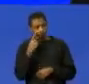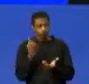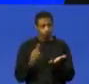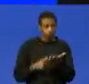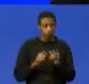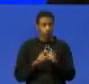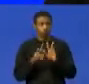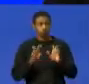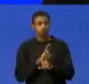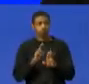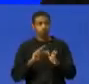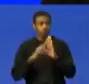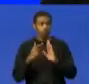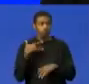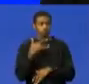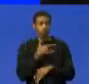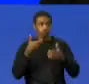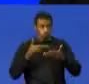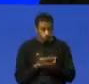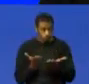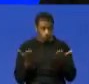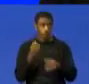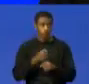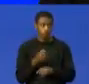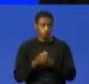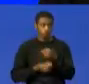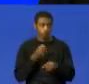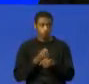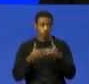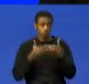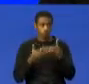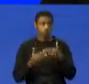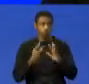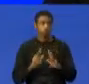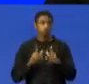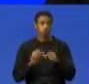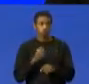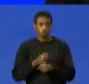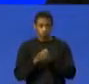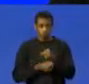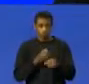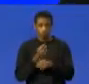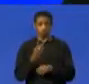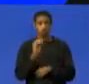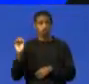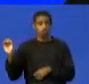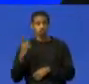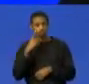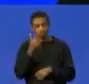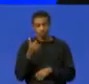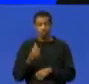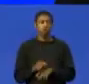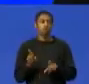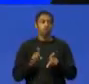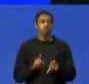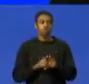lema Saúde para Todos no ano 2000. Saúde queremos para a população mundial no ano 2000, no novo século. A